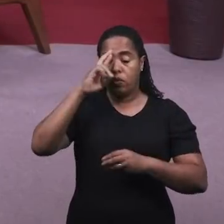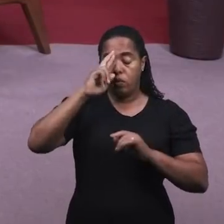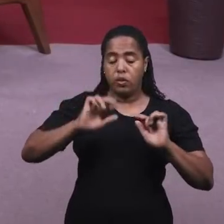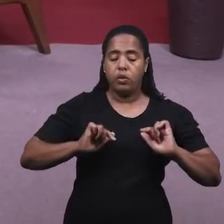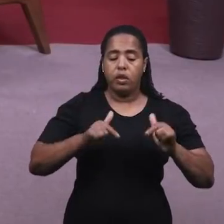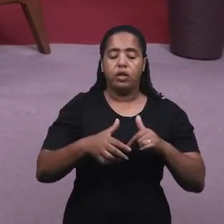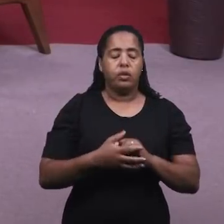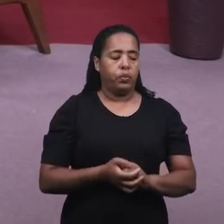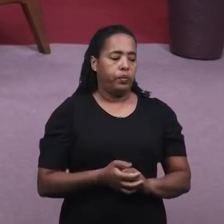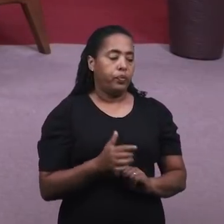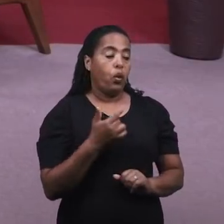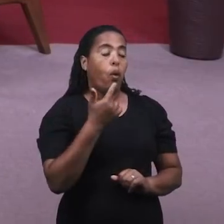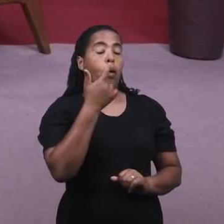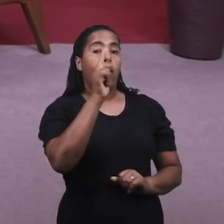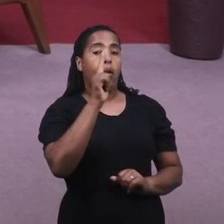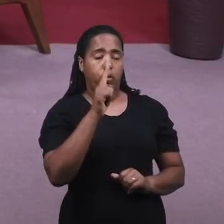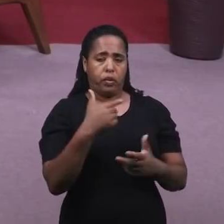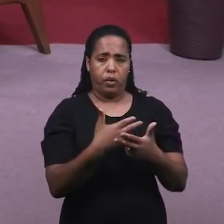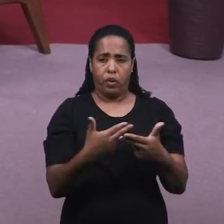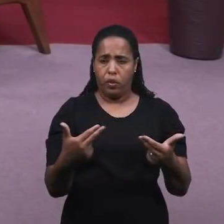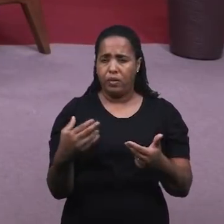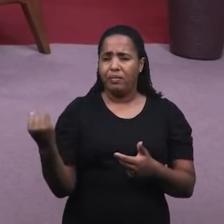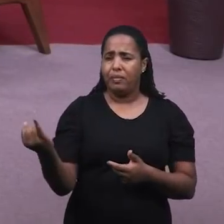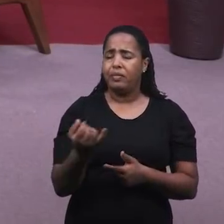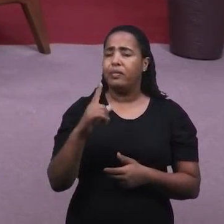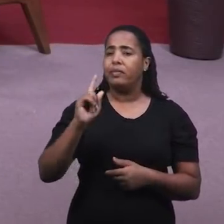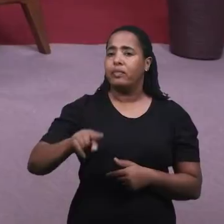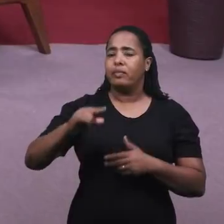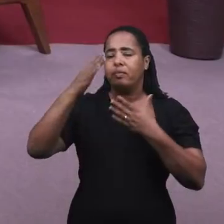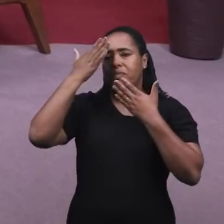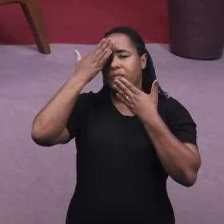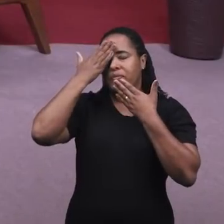importante é a gratidão.